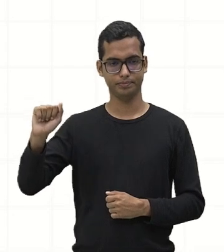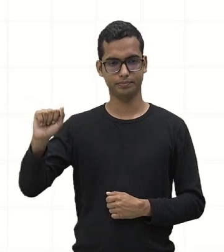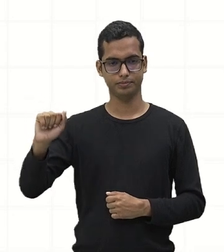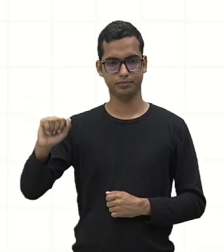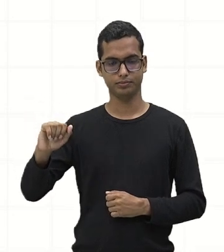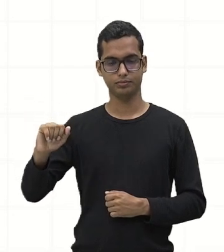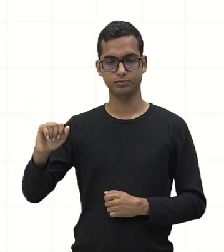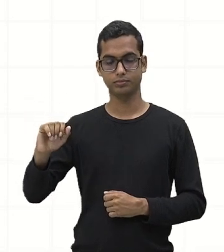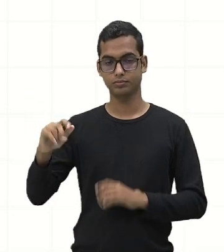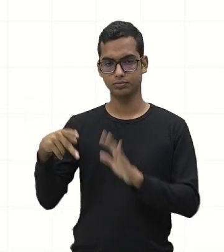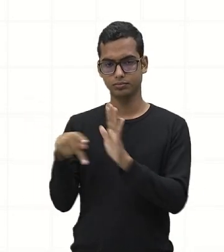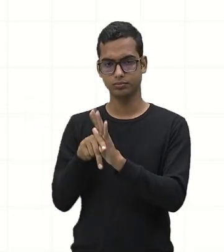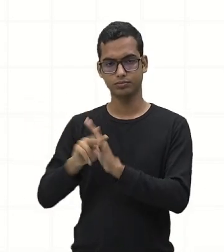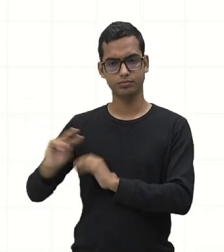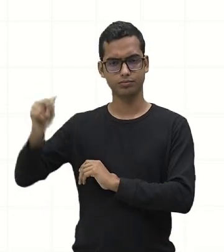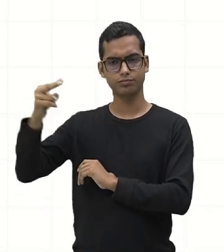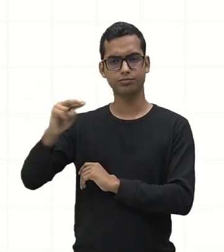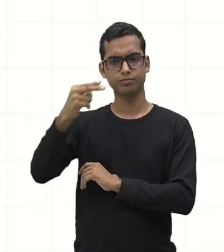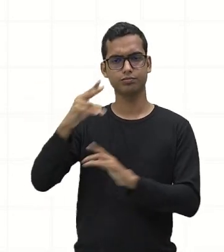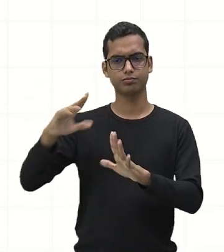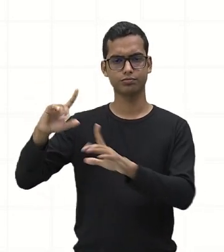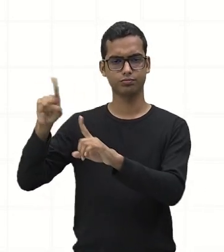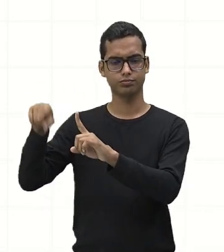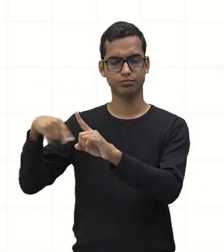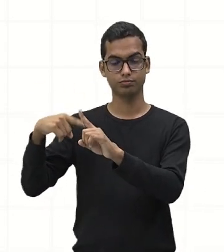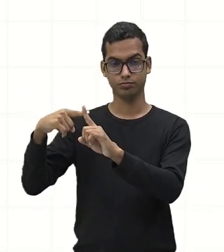somando. O que é a multiplicação? Quando somamos